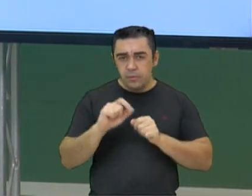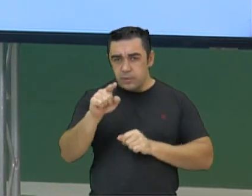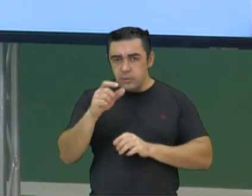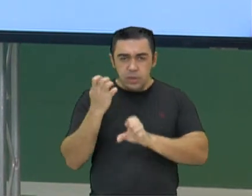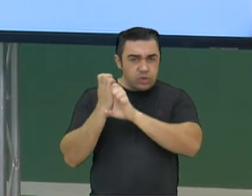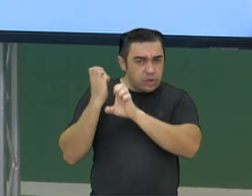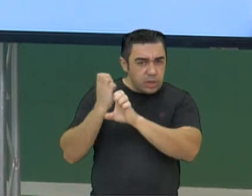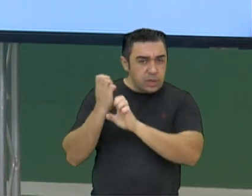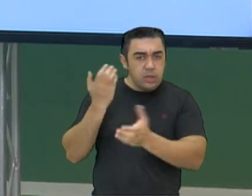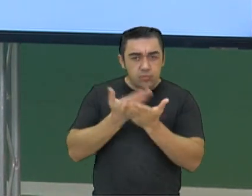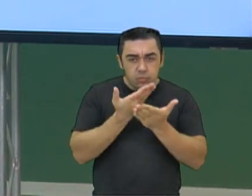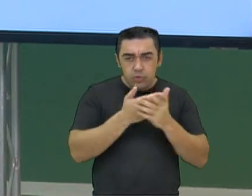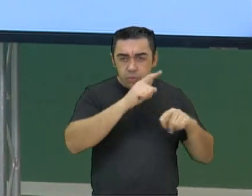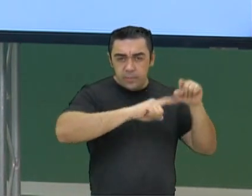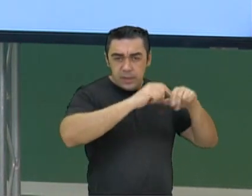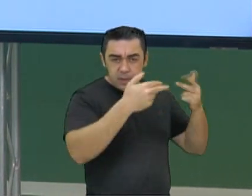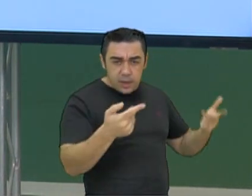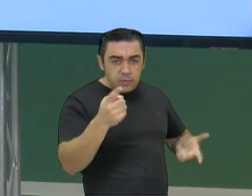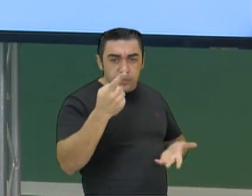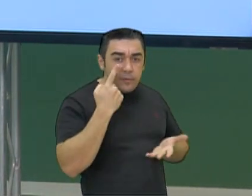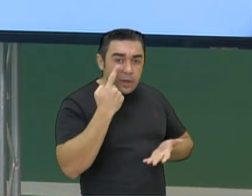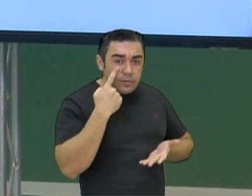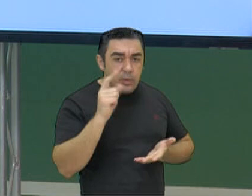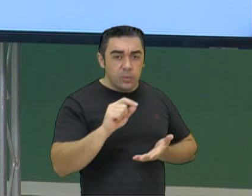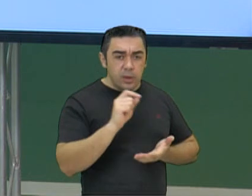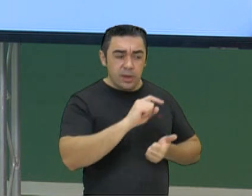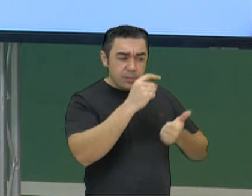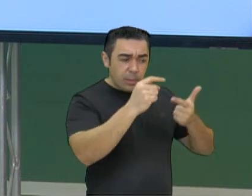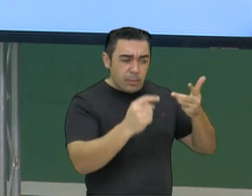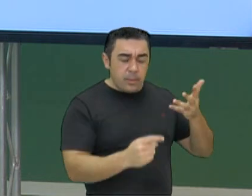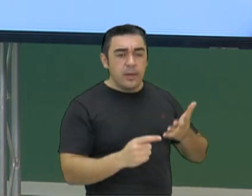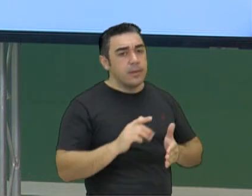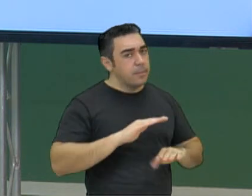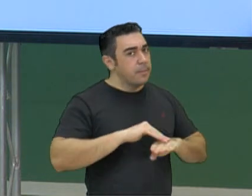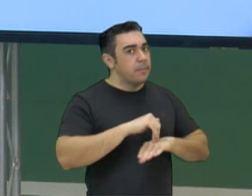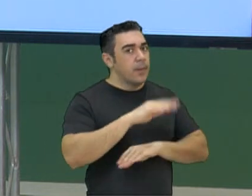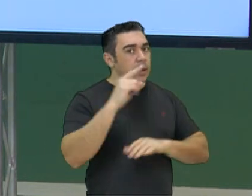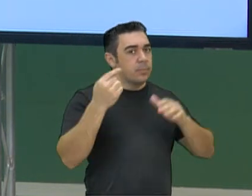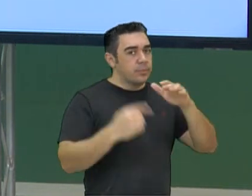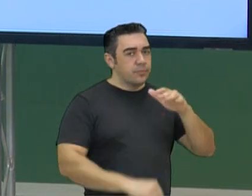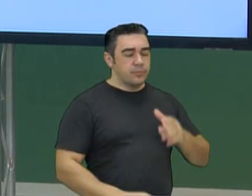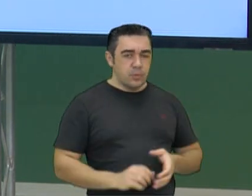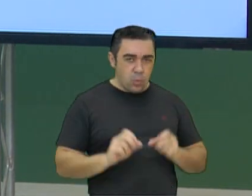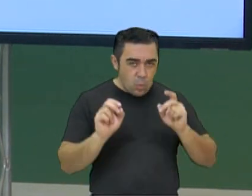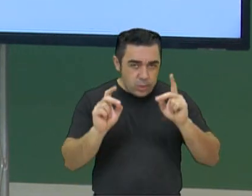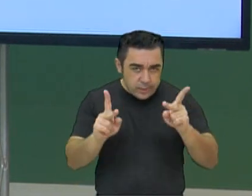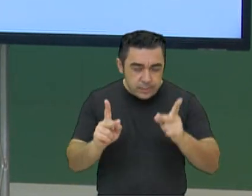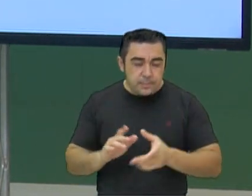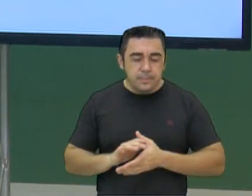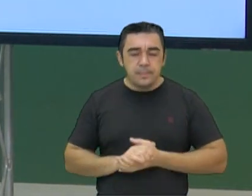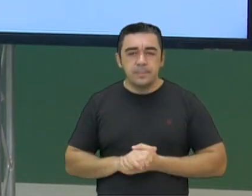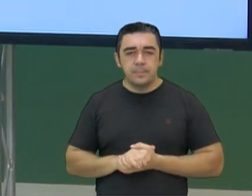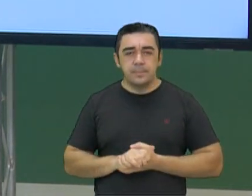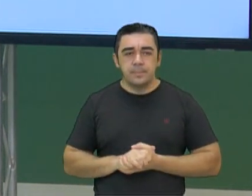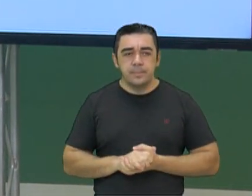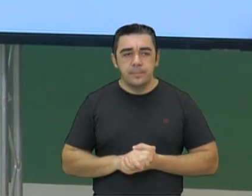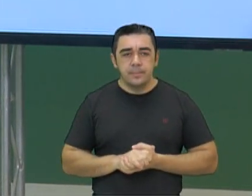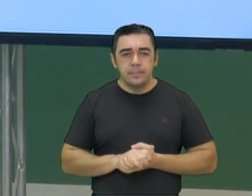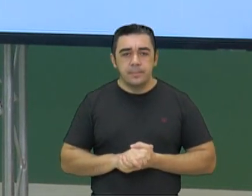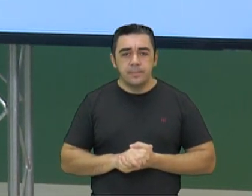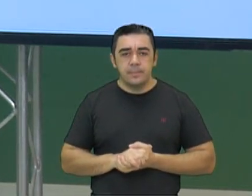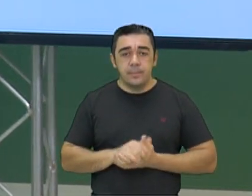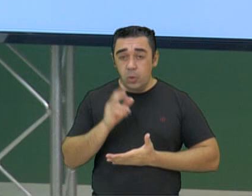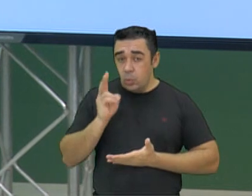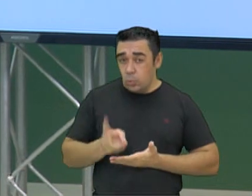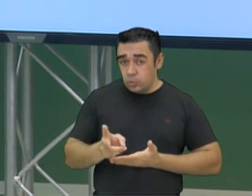estudos de materiais e tudo mais, vai ver com certeza muito mais coisas elaboradas aí. Ok? Gente, então